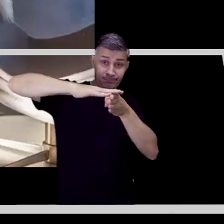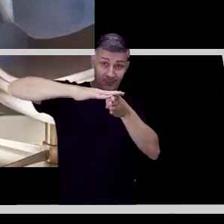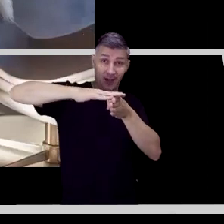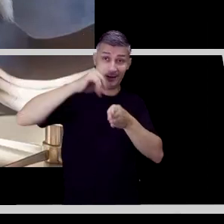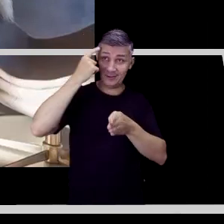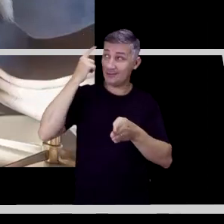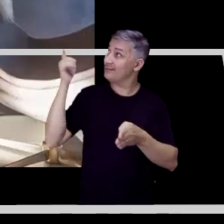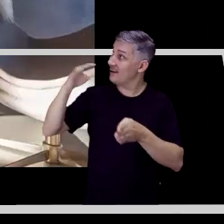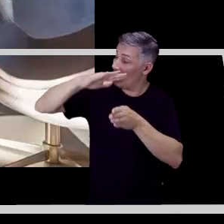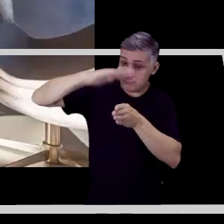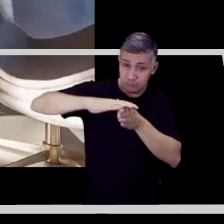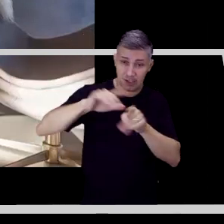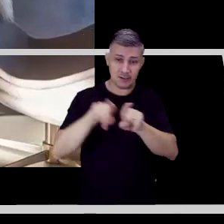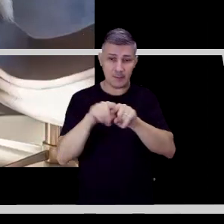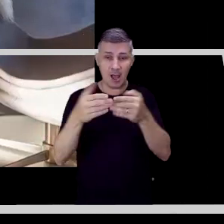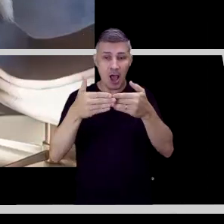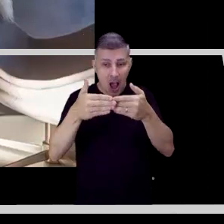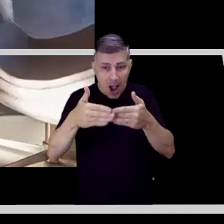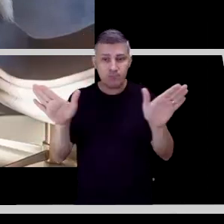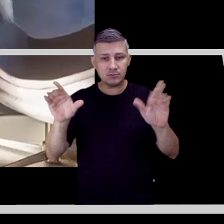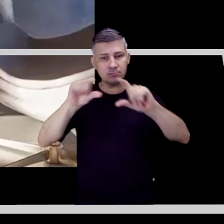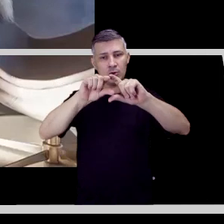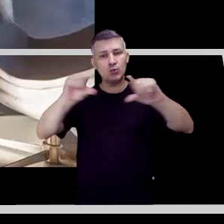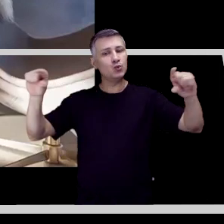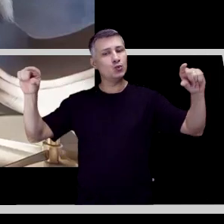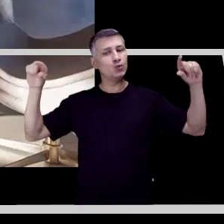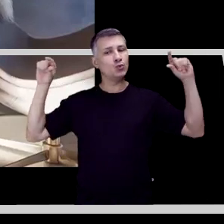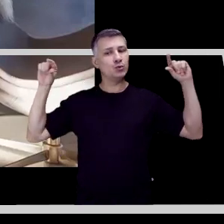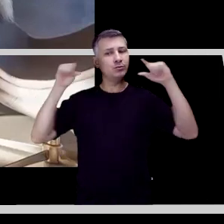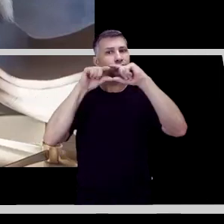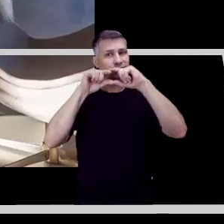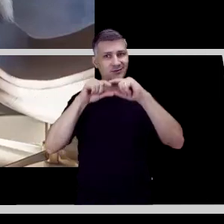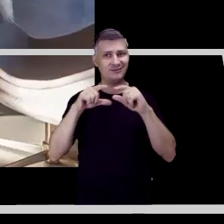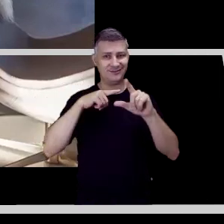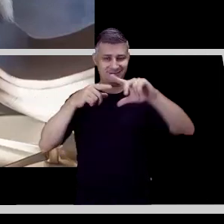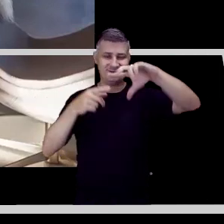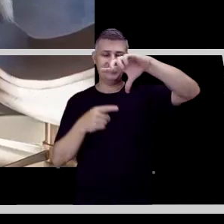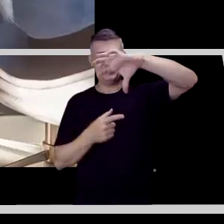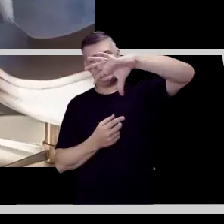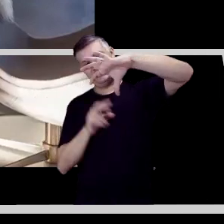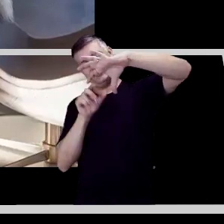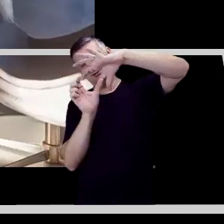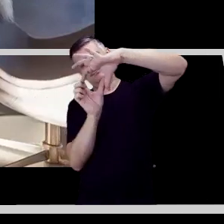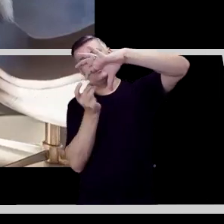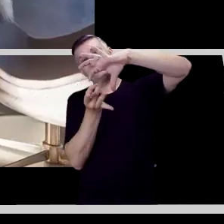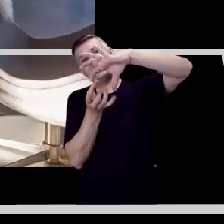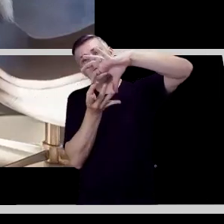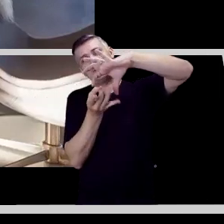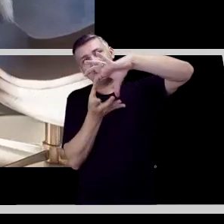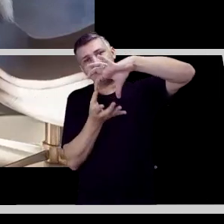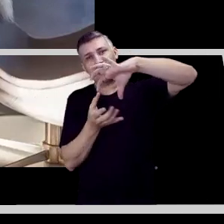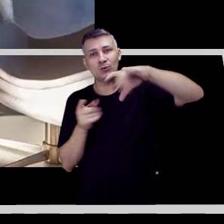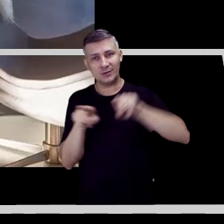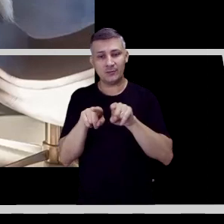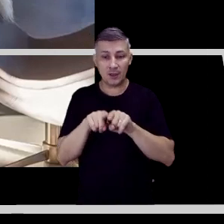pi, assim como há essas aberturas que também correm as duas fachadas que estão entre os vãos das lajes.